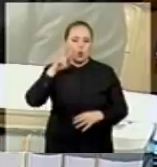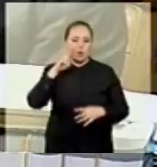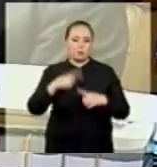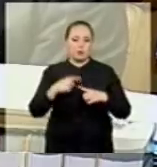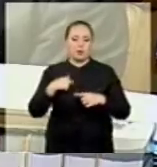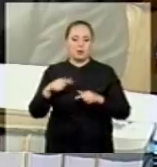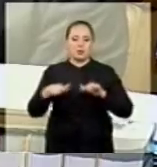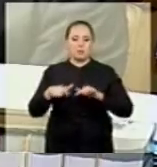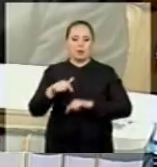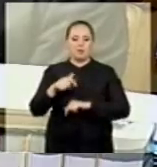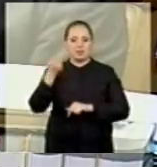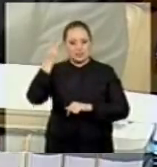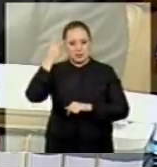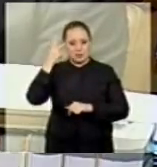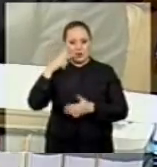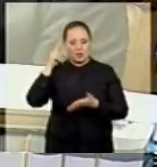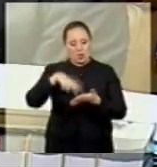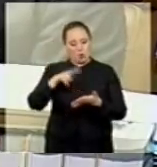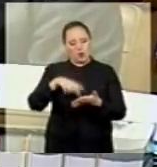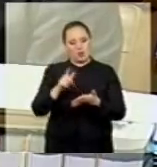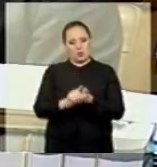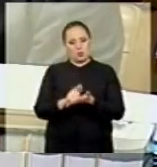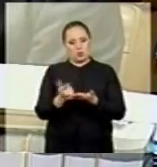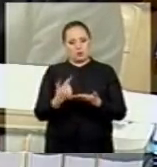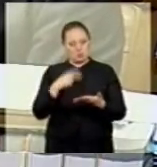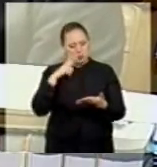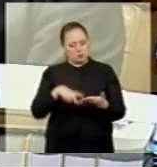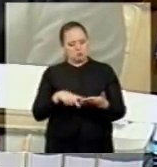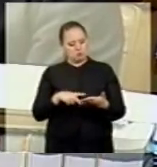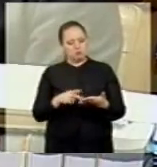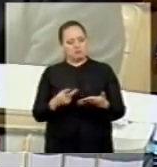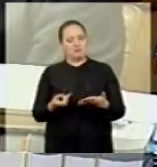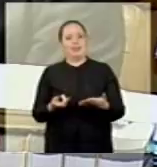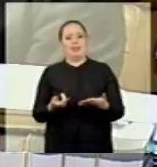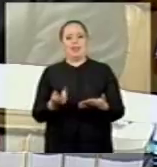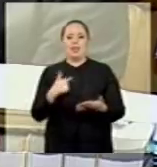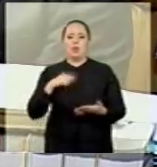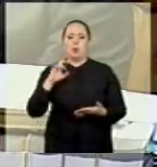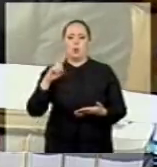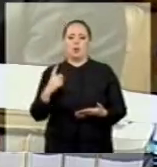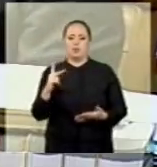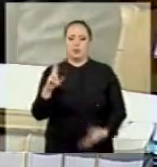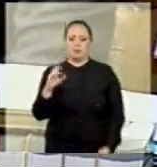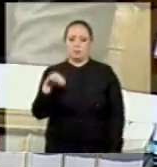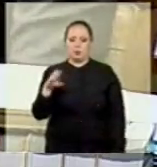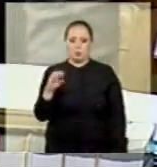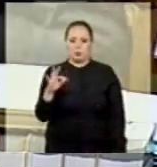Paulo e li no jornal essa notícia que achei, não é? Enfim,